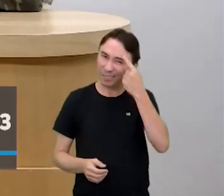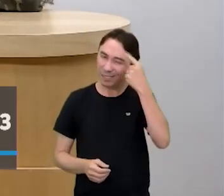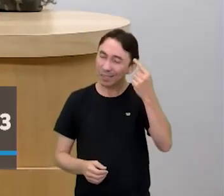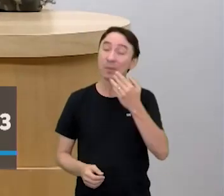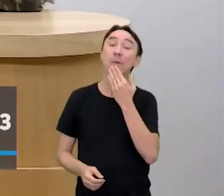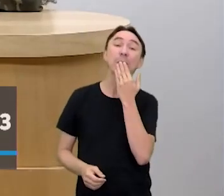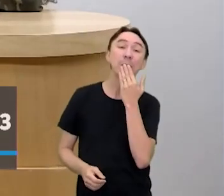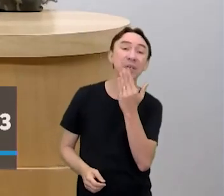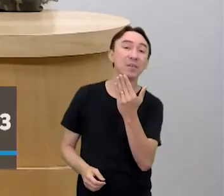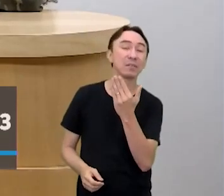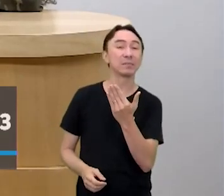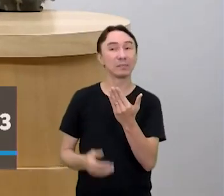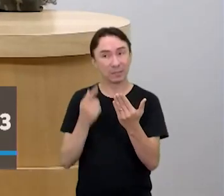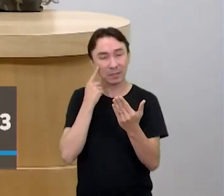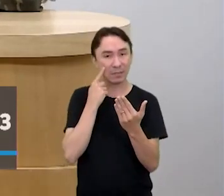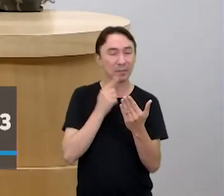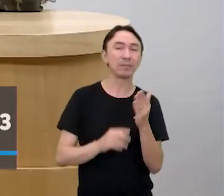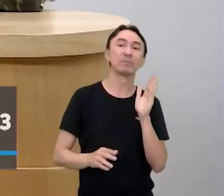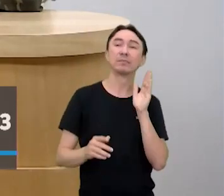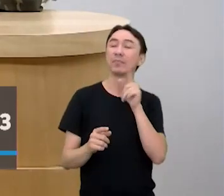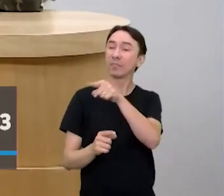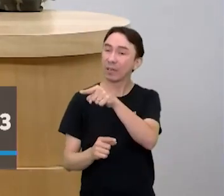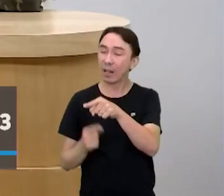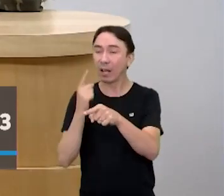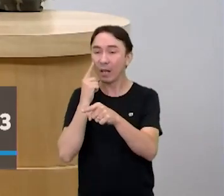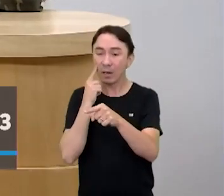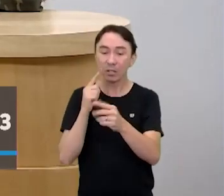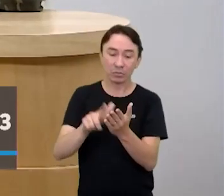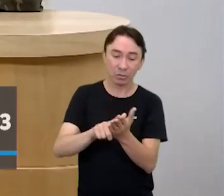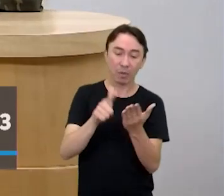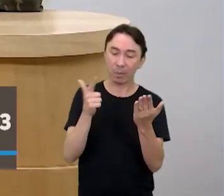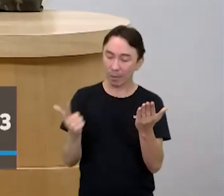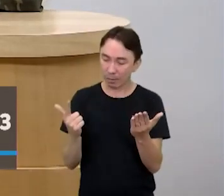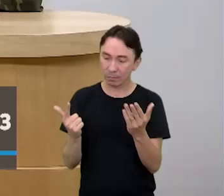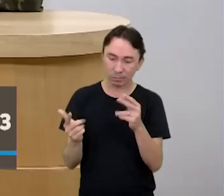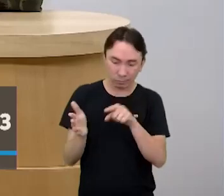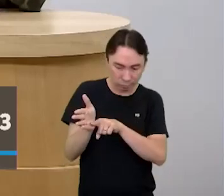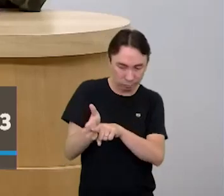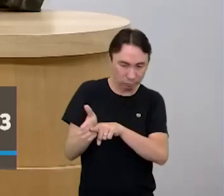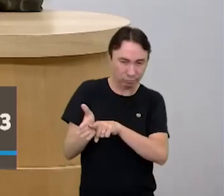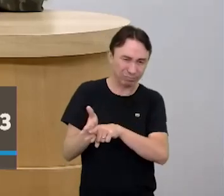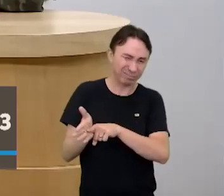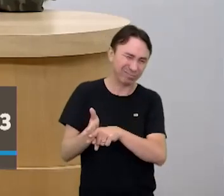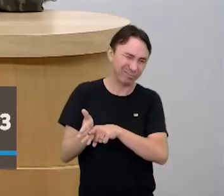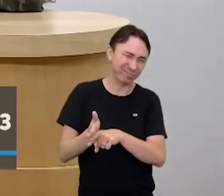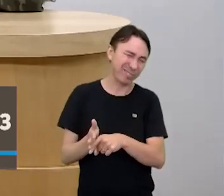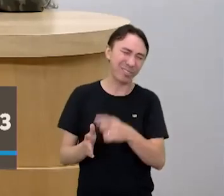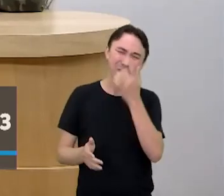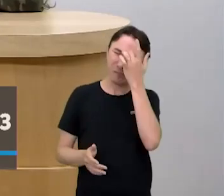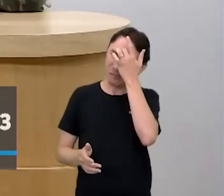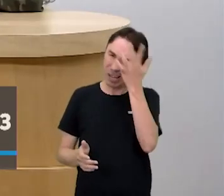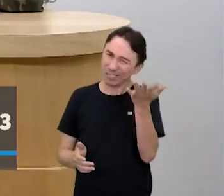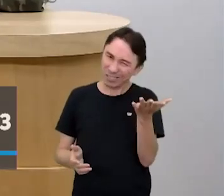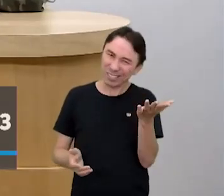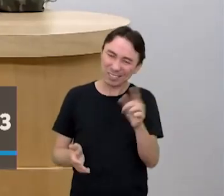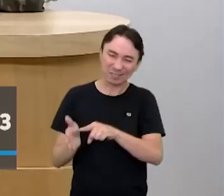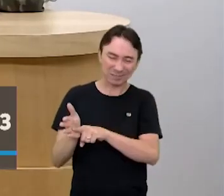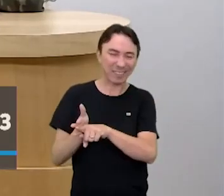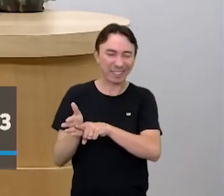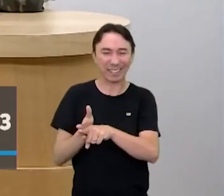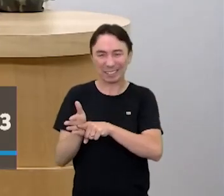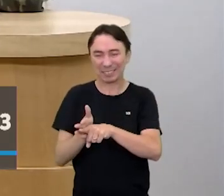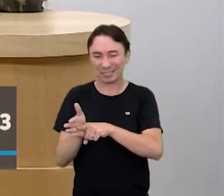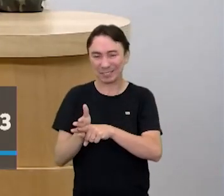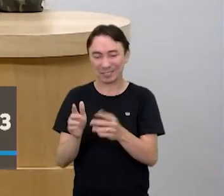os jornais e investigassem os jornais. Então, nesse momento, nós estamos... Que não é tão difícil, né? Hoje em dia a gente tem acesso. Tem internet e tal. Nós estamos investigando